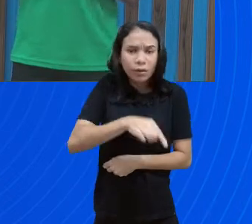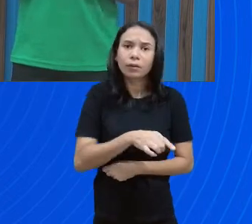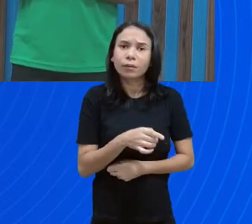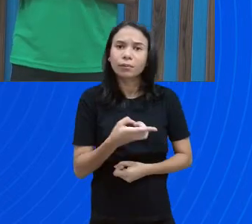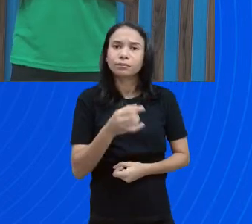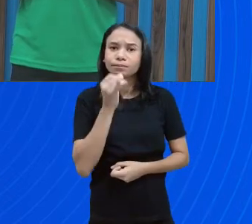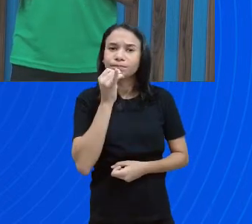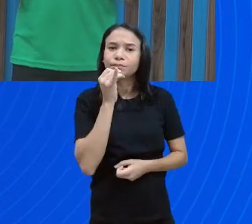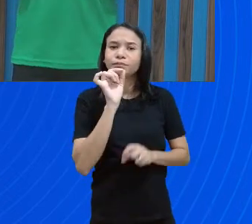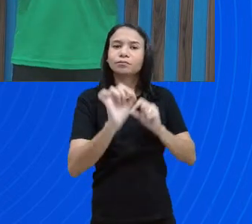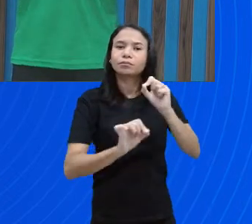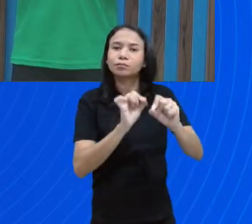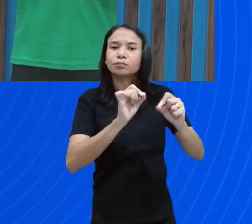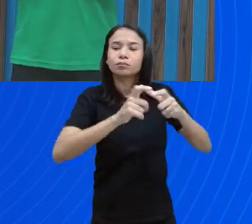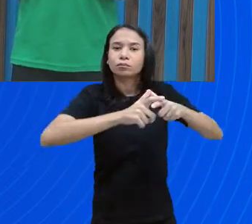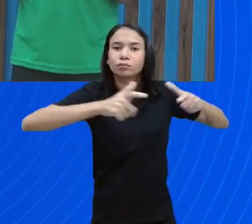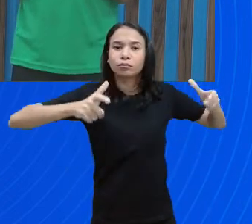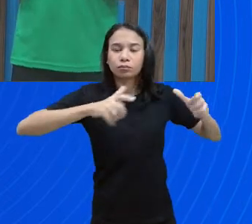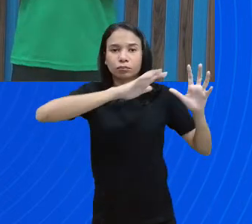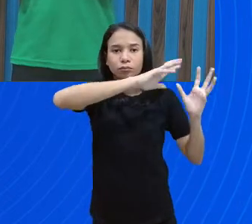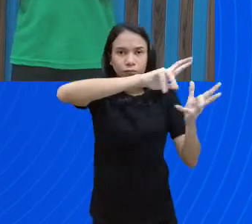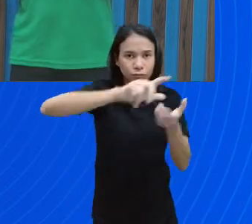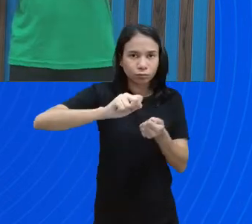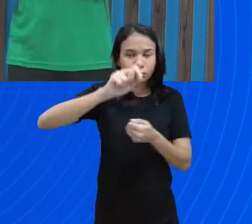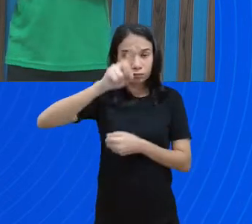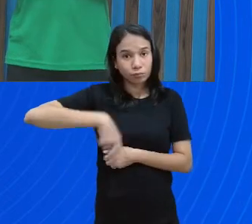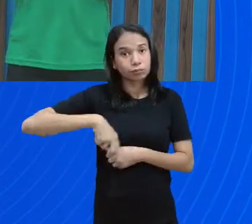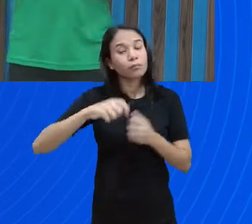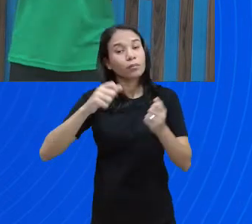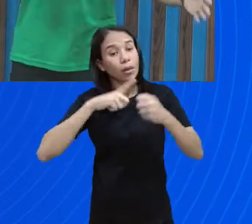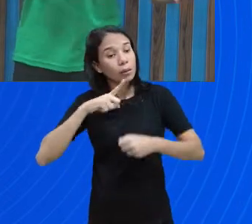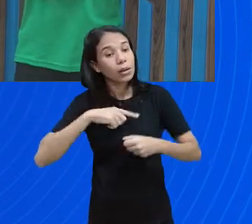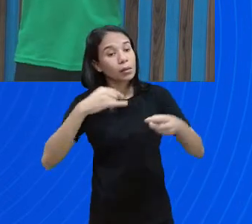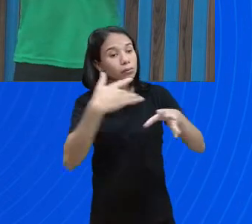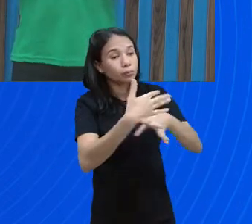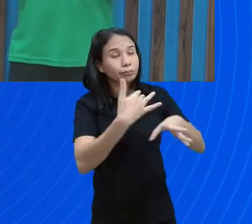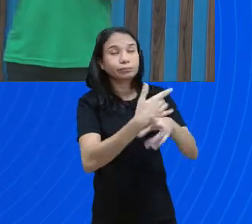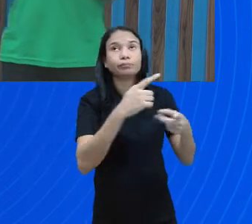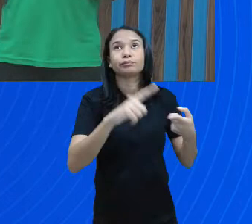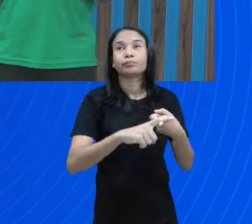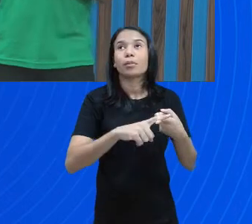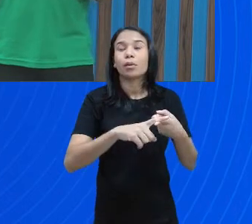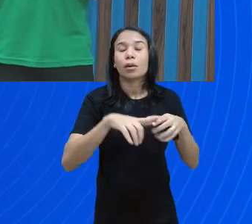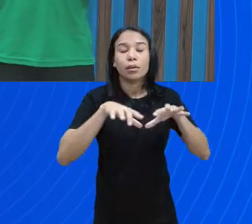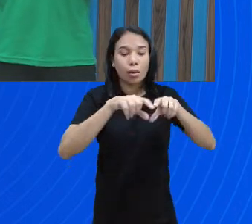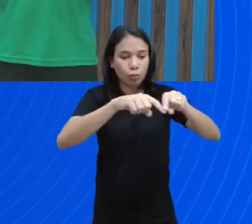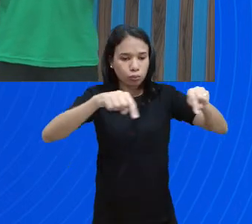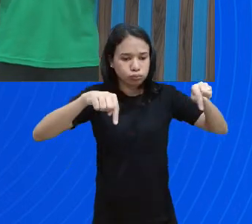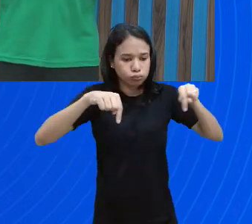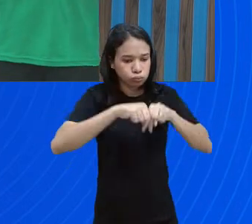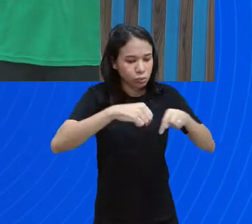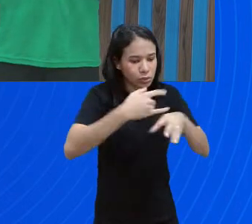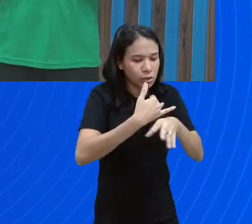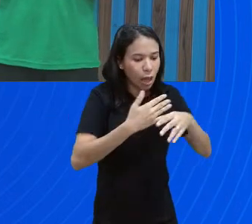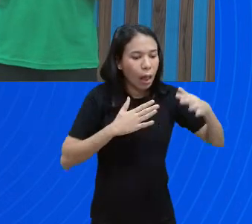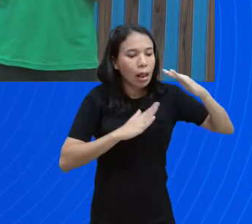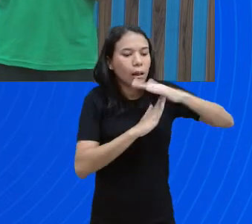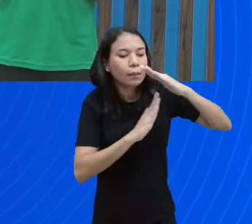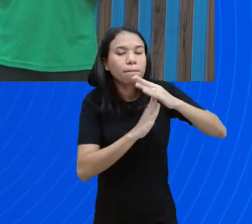aí, a nível quê? A nível global. O território ele pode existir dentro de uma cidade, ele pode existir